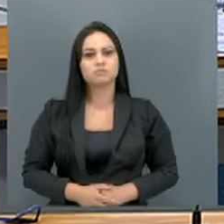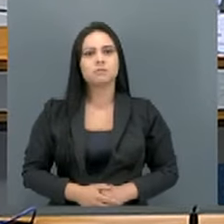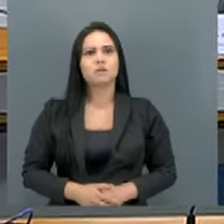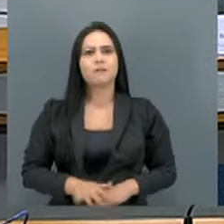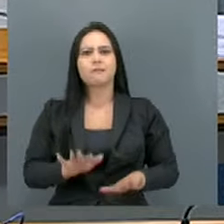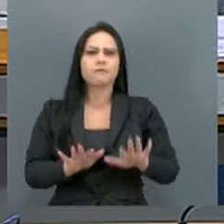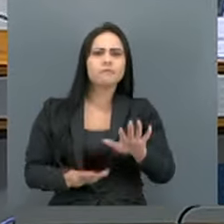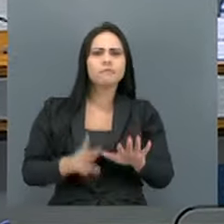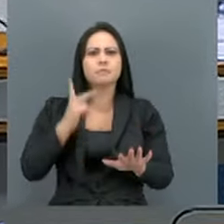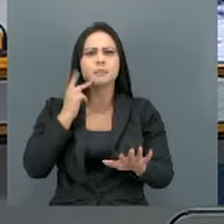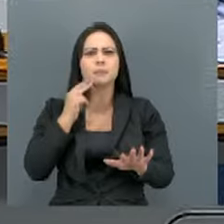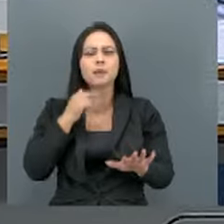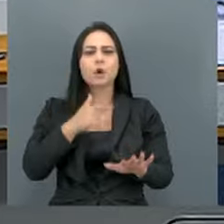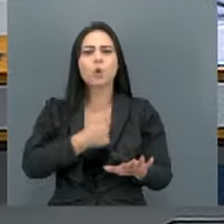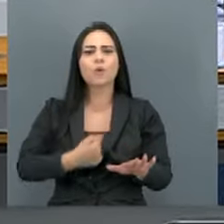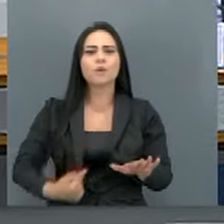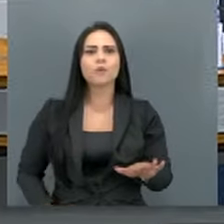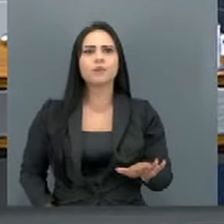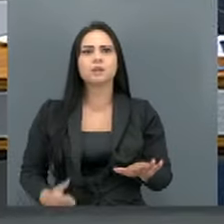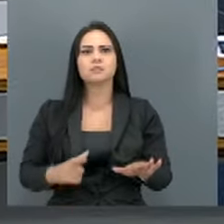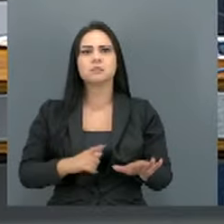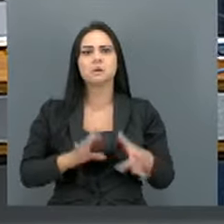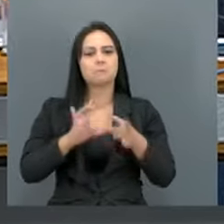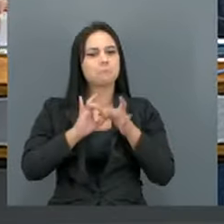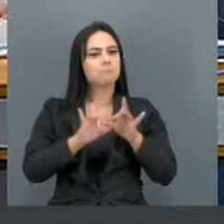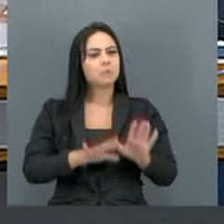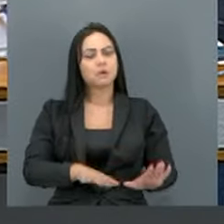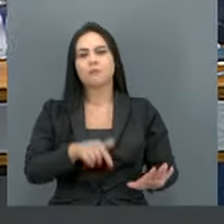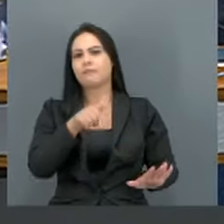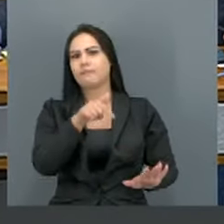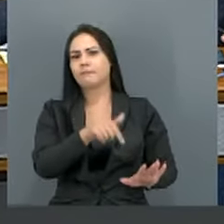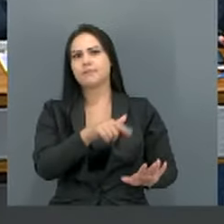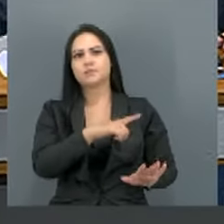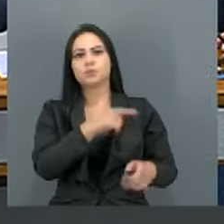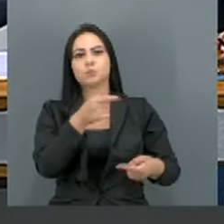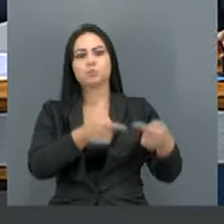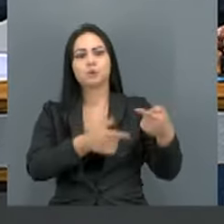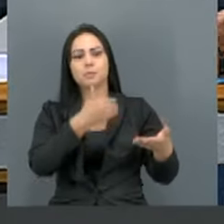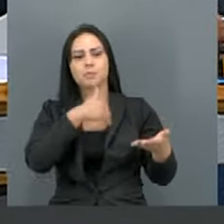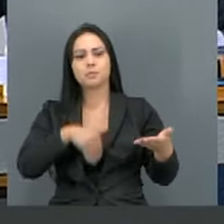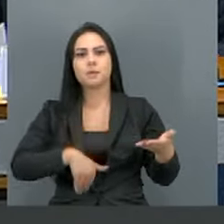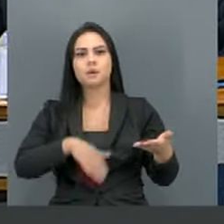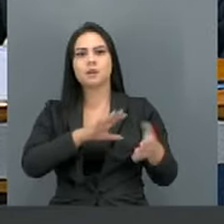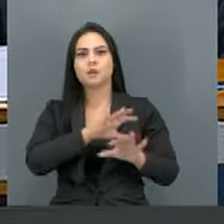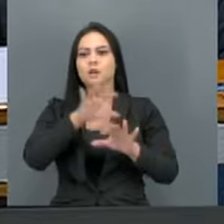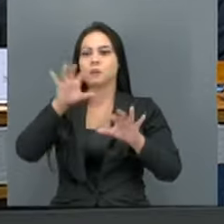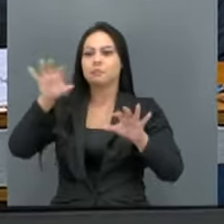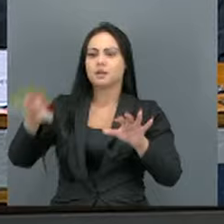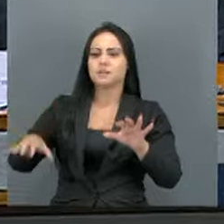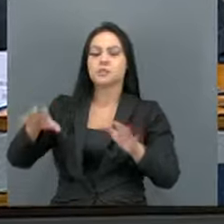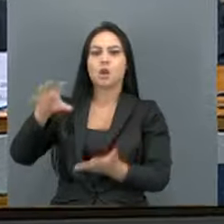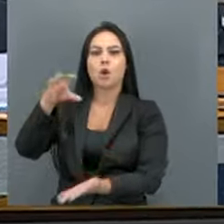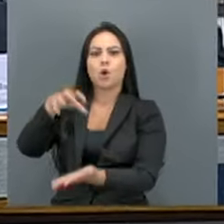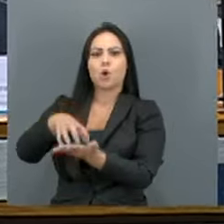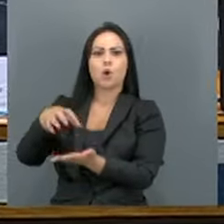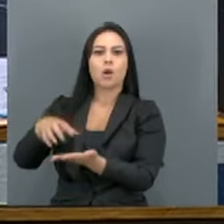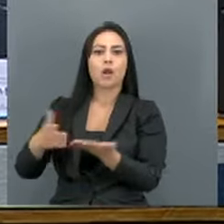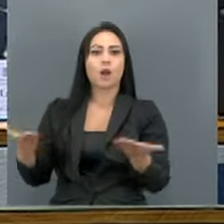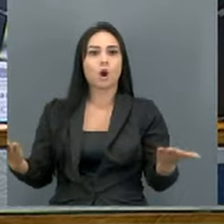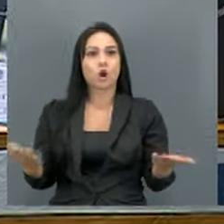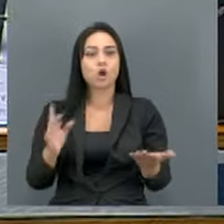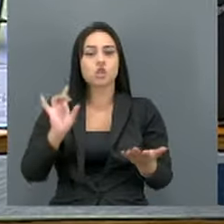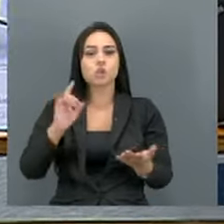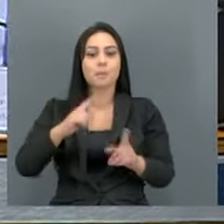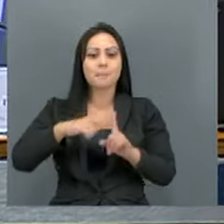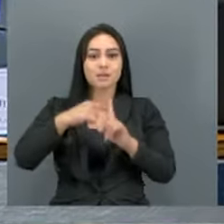Normalmente é onde o governo passa, abre mão de sua prerrogativa de política pública e passa para as ONGs. Por fim, só mais um